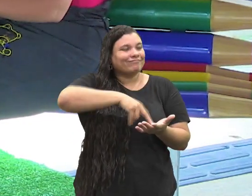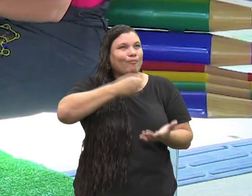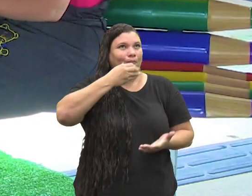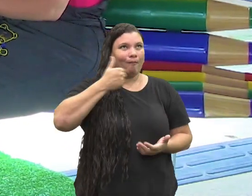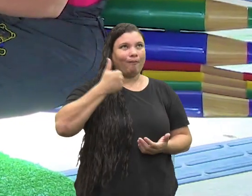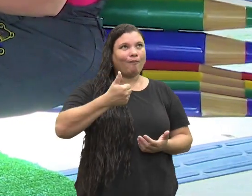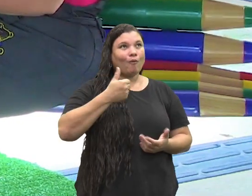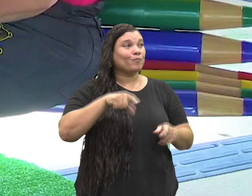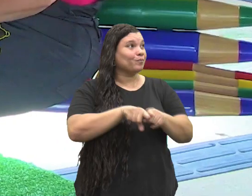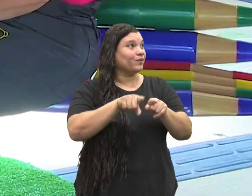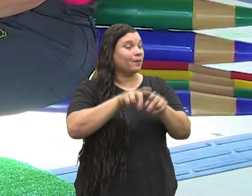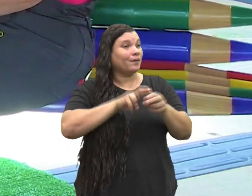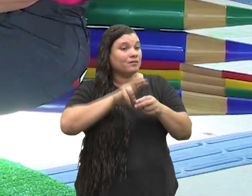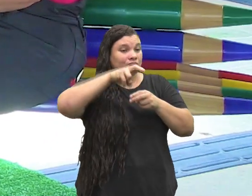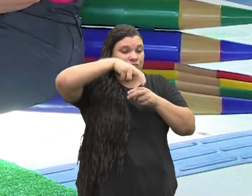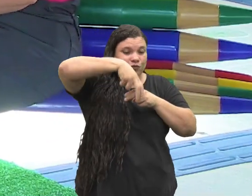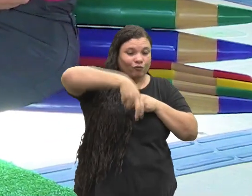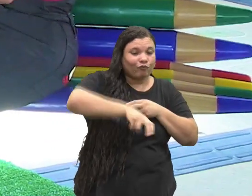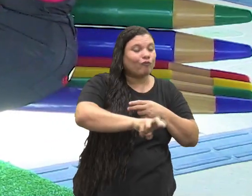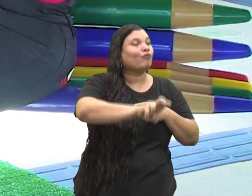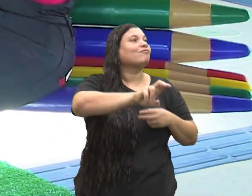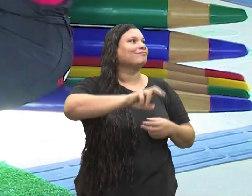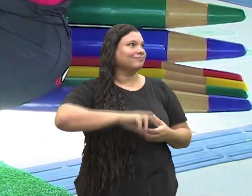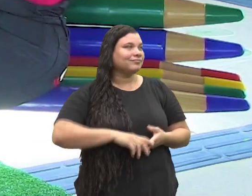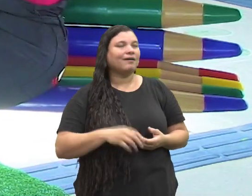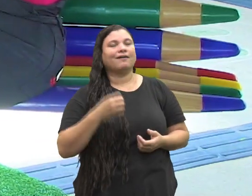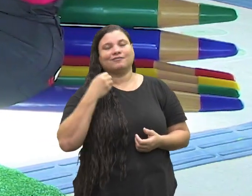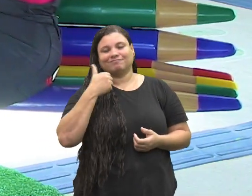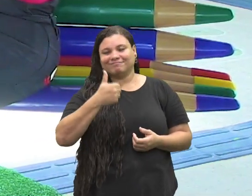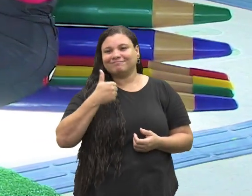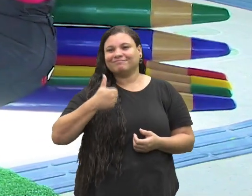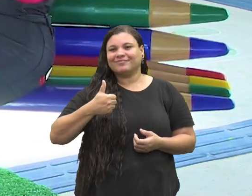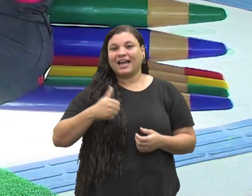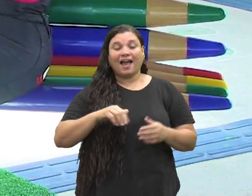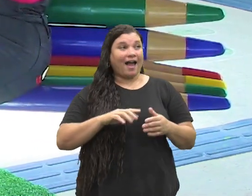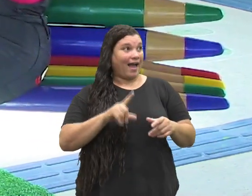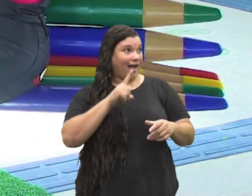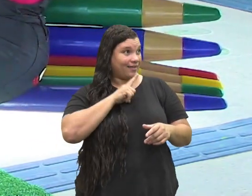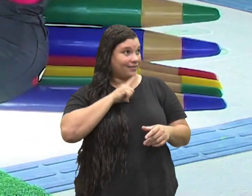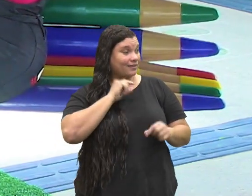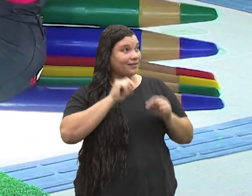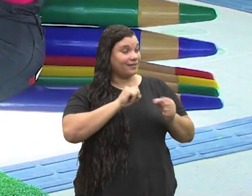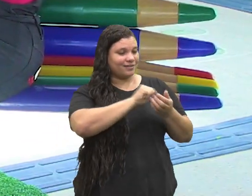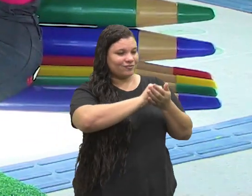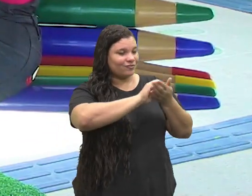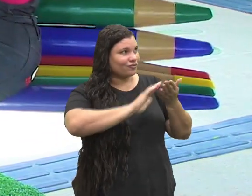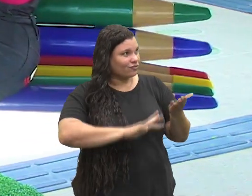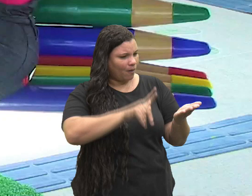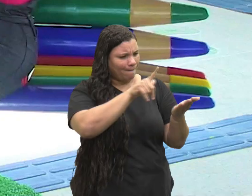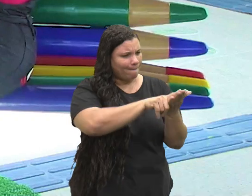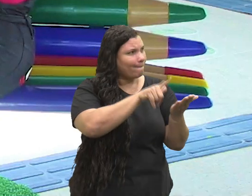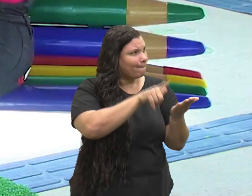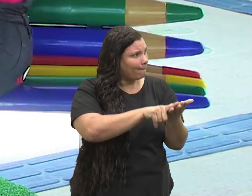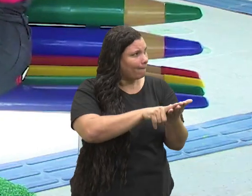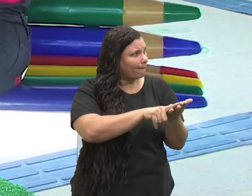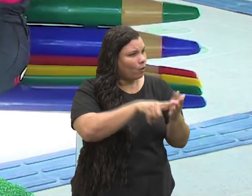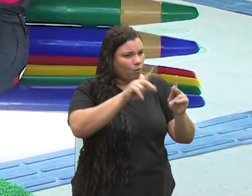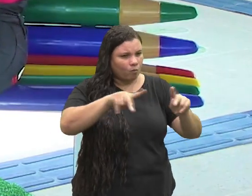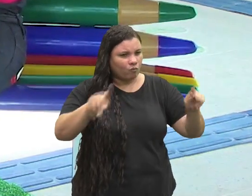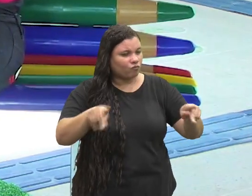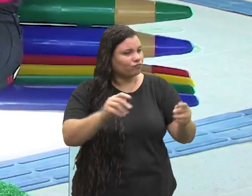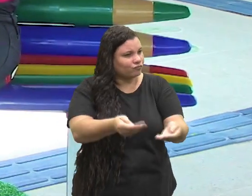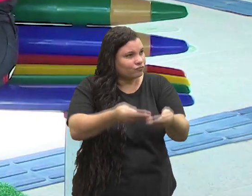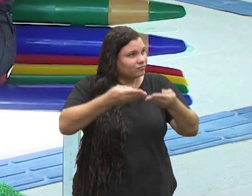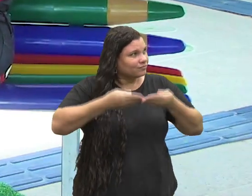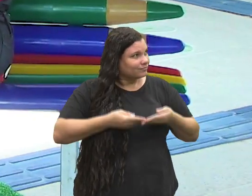Escorregador. Legal. E aquelas atividades que a professora dava com papel lá, de recorte, de jogar,